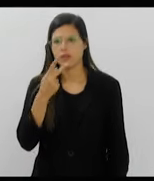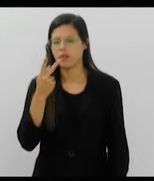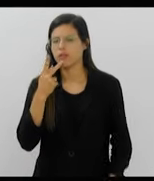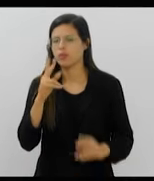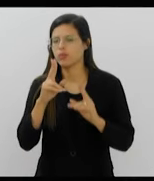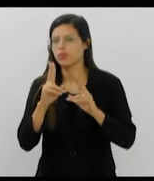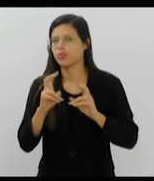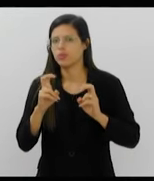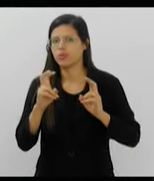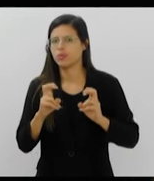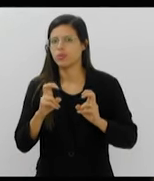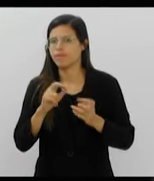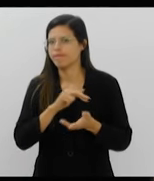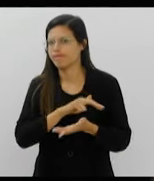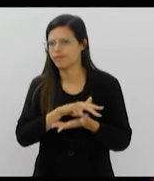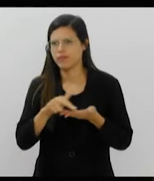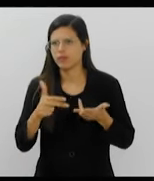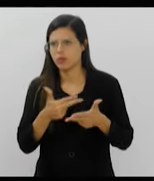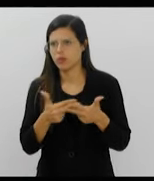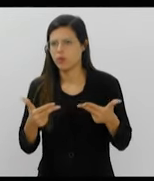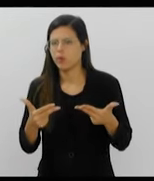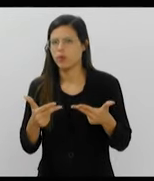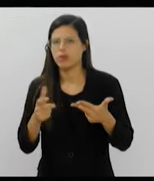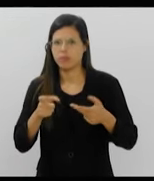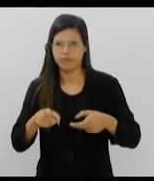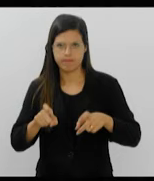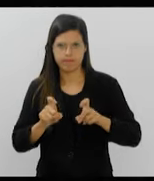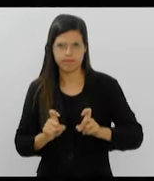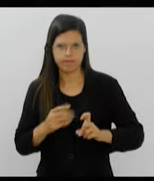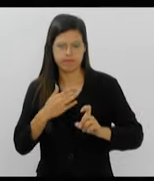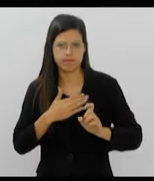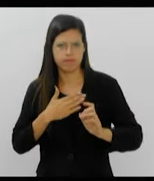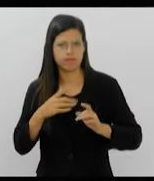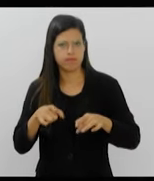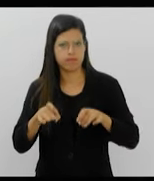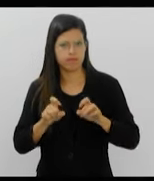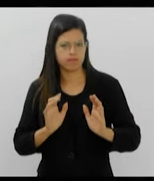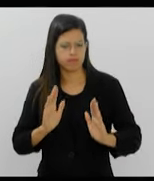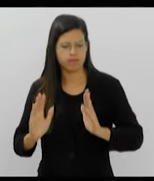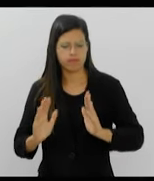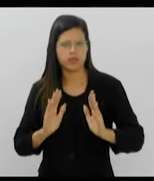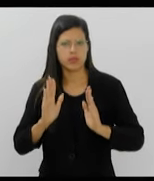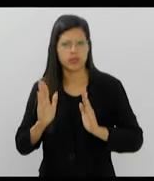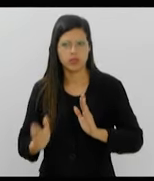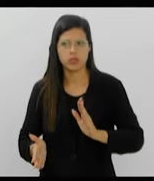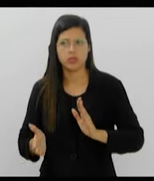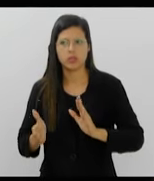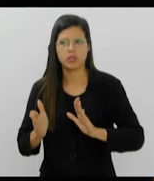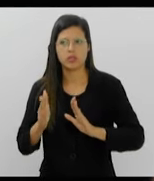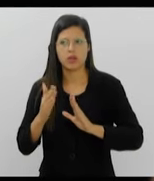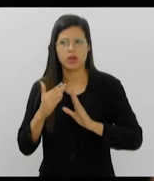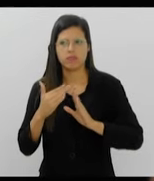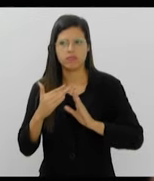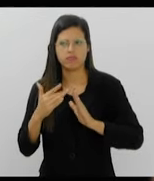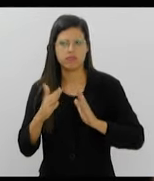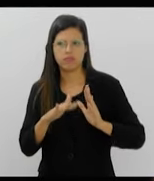demandas que, através do meu mandato, já foi encaminhado em